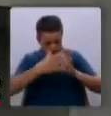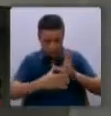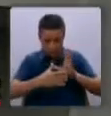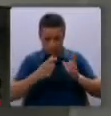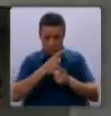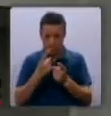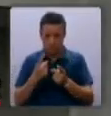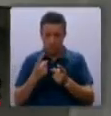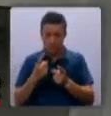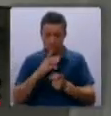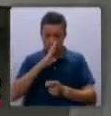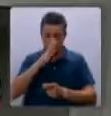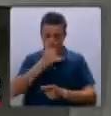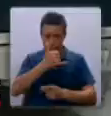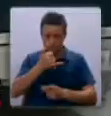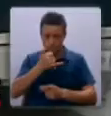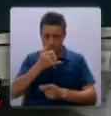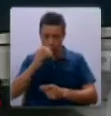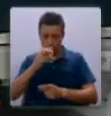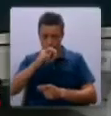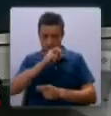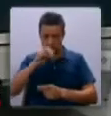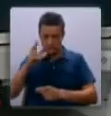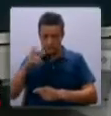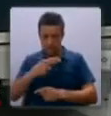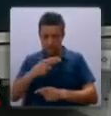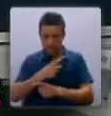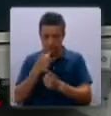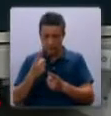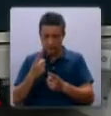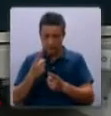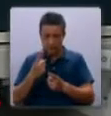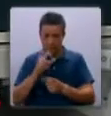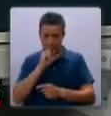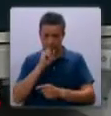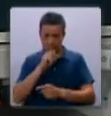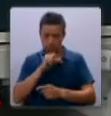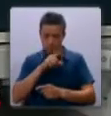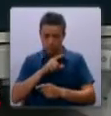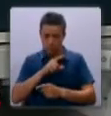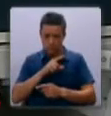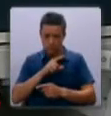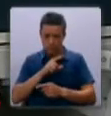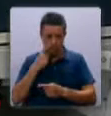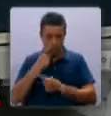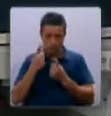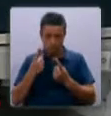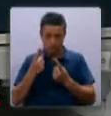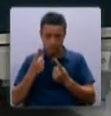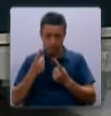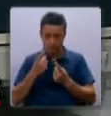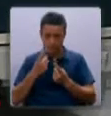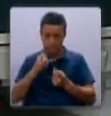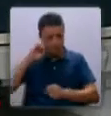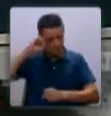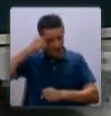for diamantado, pode custar 250 ou 300 euros. O desgaste que vai ser provocado nisso é tão grande que dá muito desperdício.